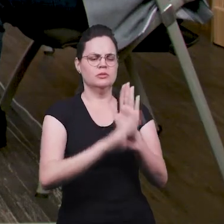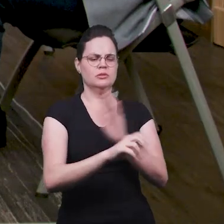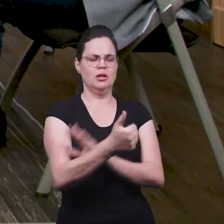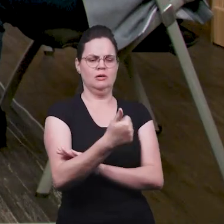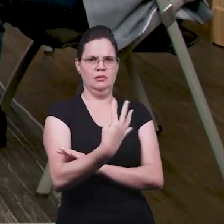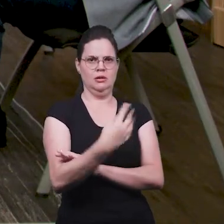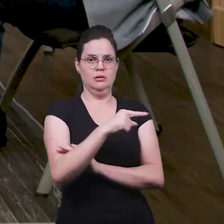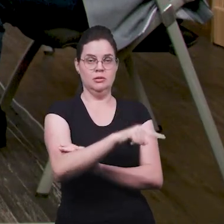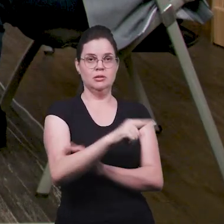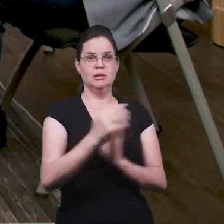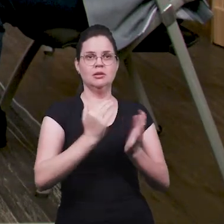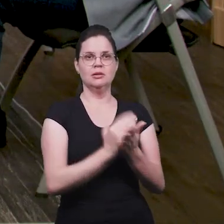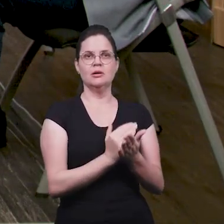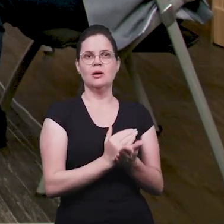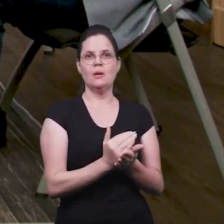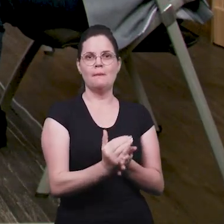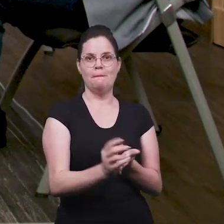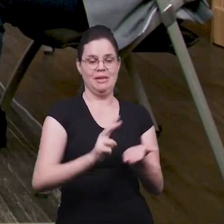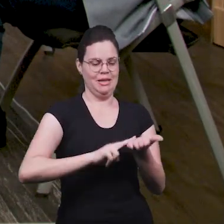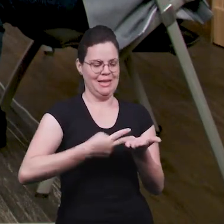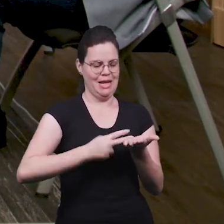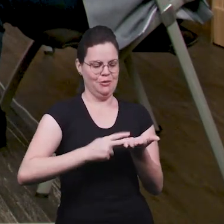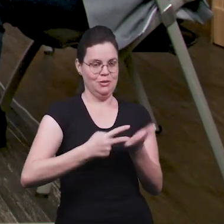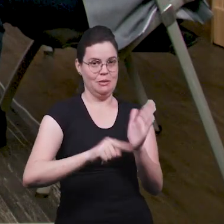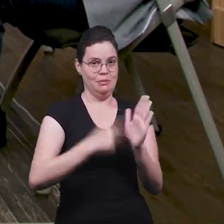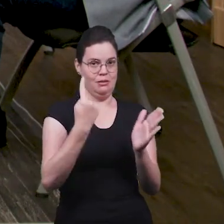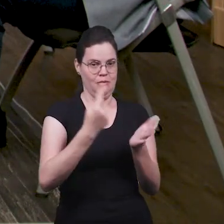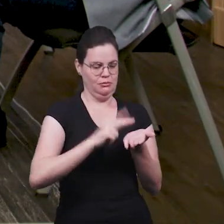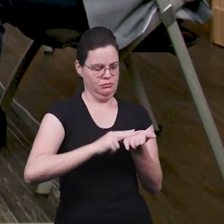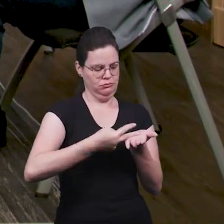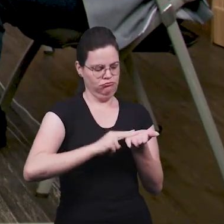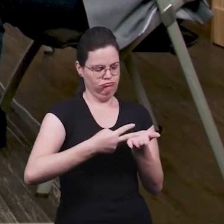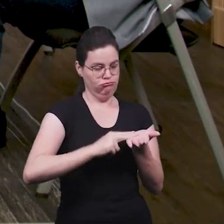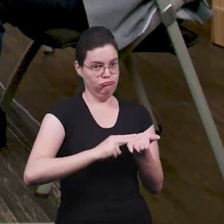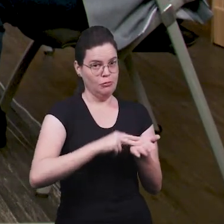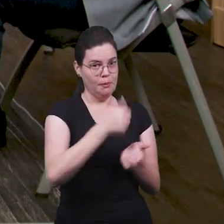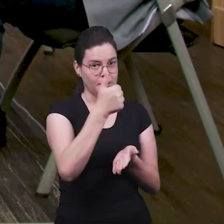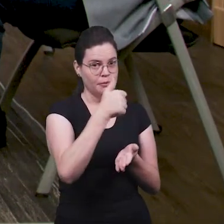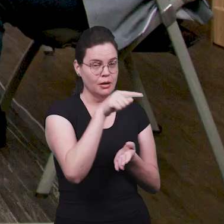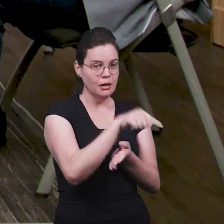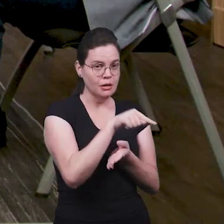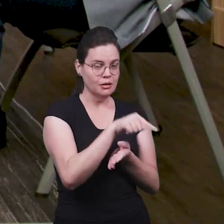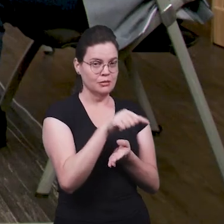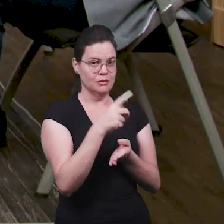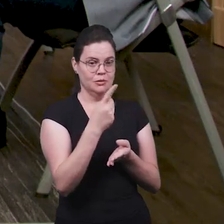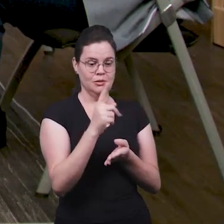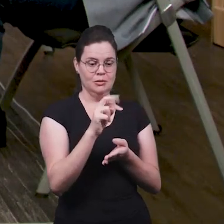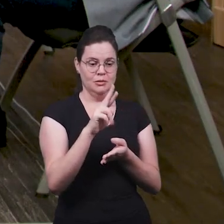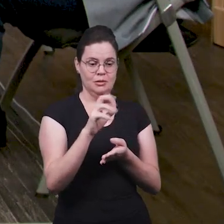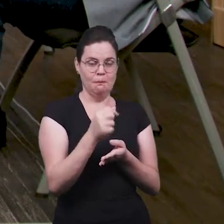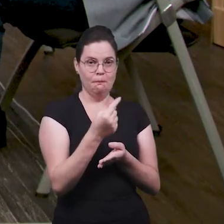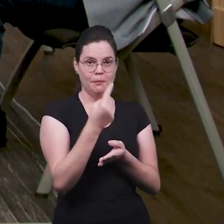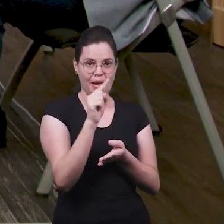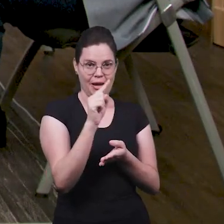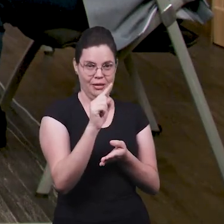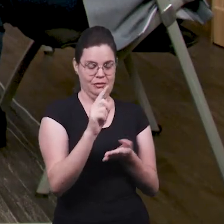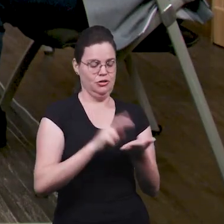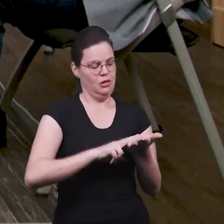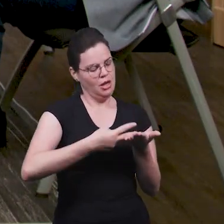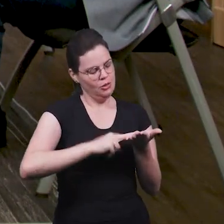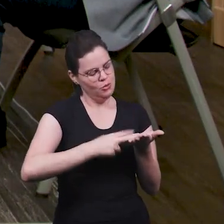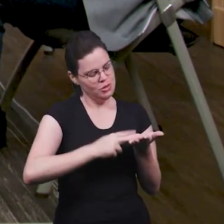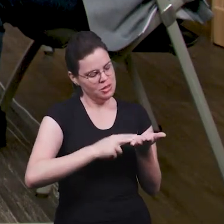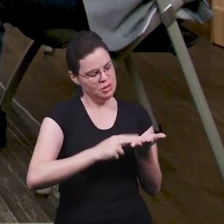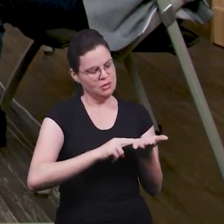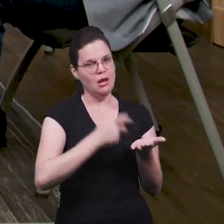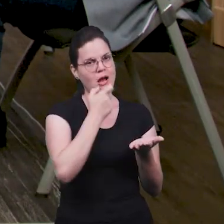e ele começa a primeira tradução da Bíblia. Ele começou esse período, essa coisa de traduzir